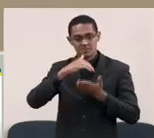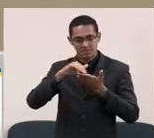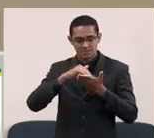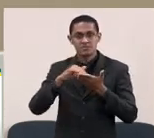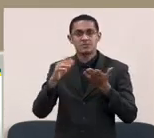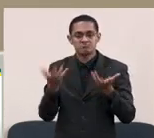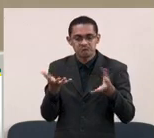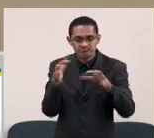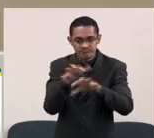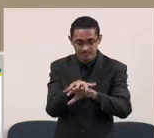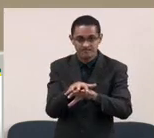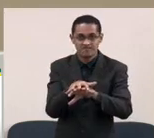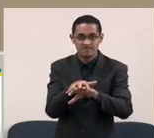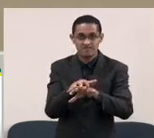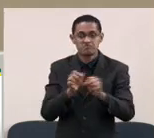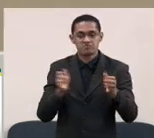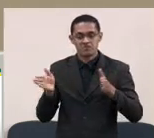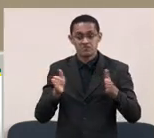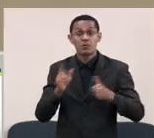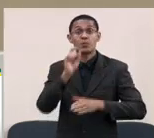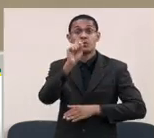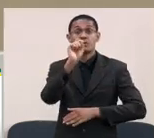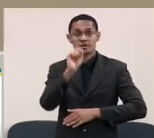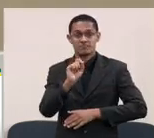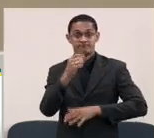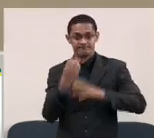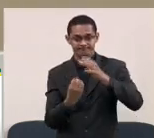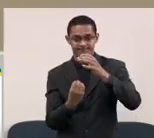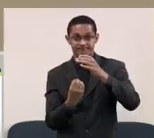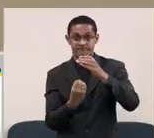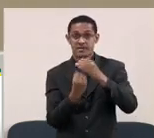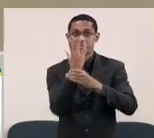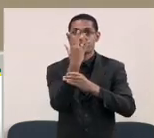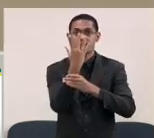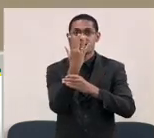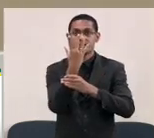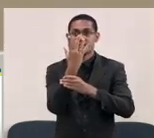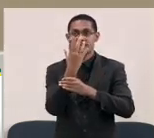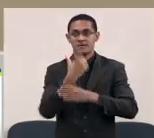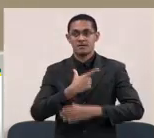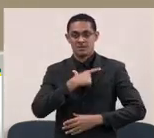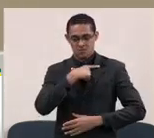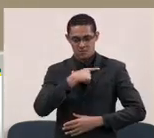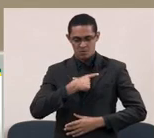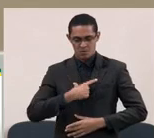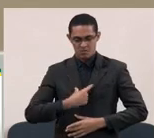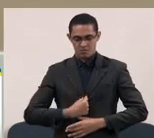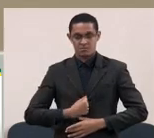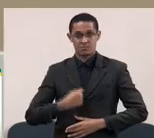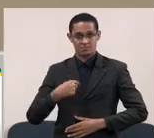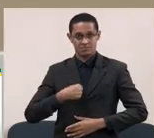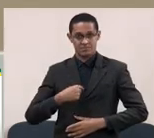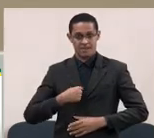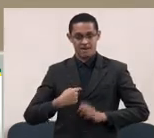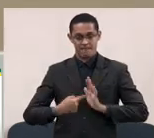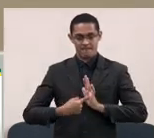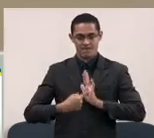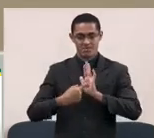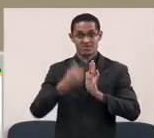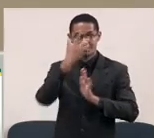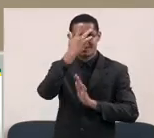Mobilização Social, a criação do nosso cordão de identificação para pessoas